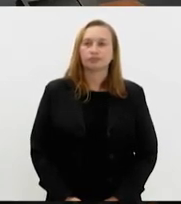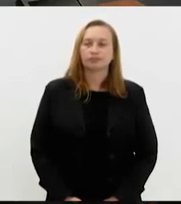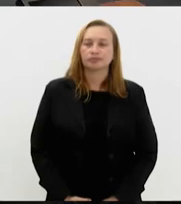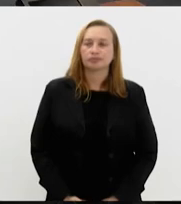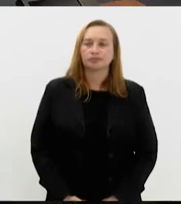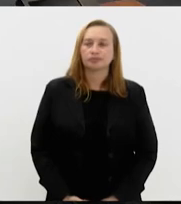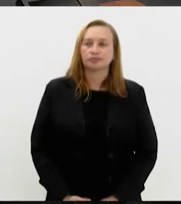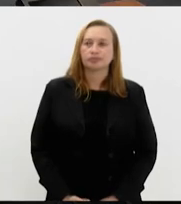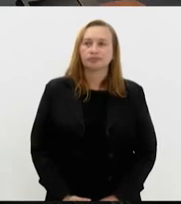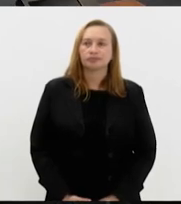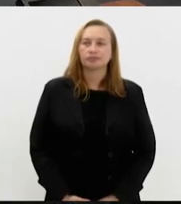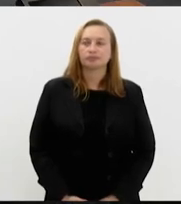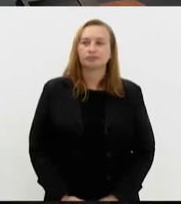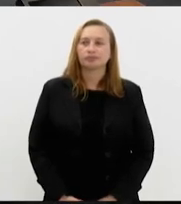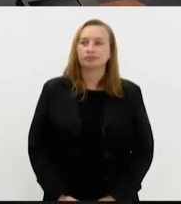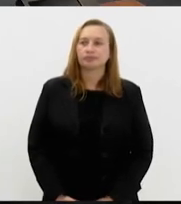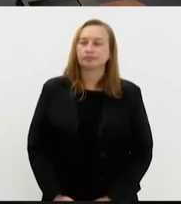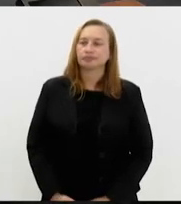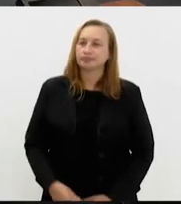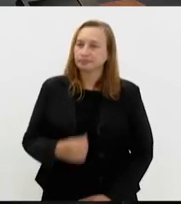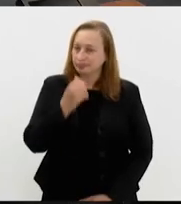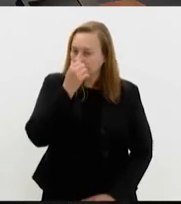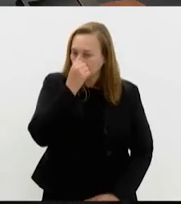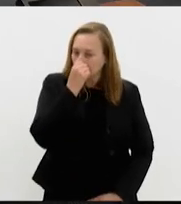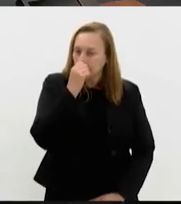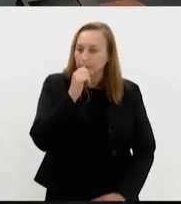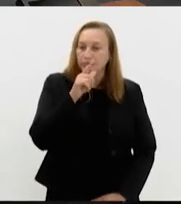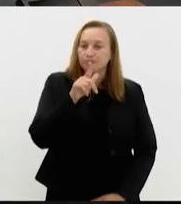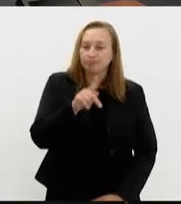Bom, presidenta, o PL